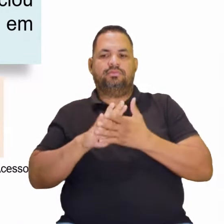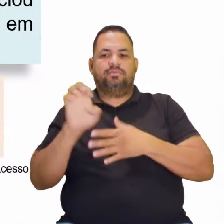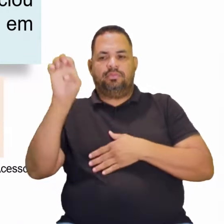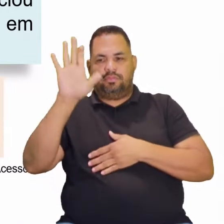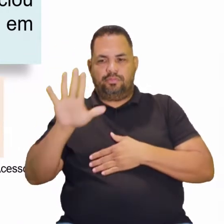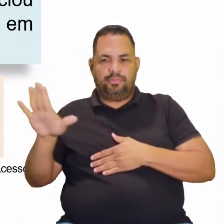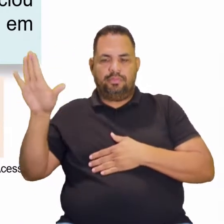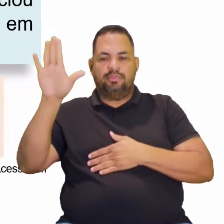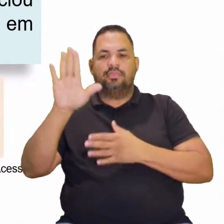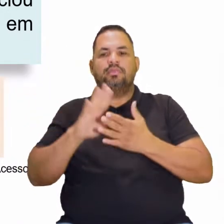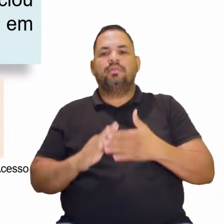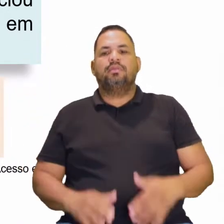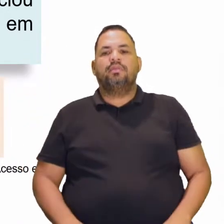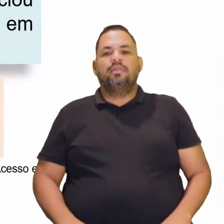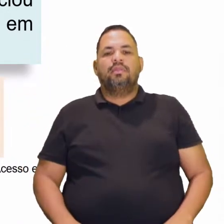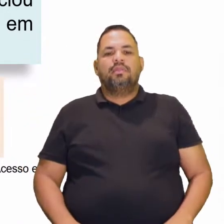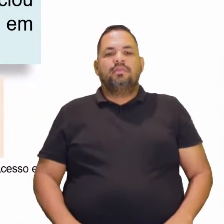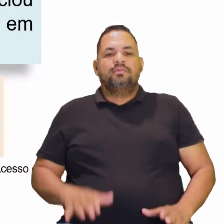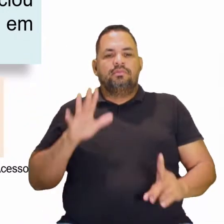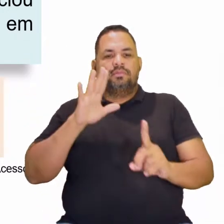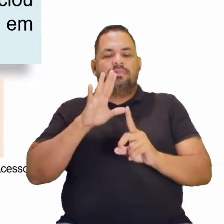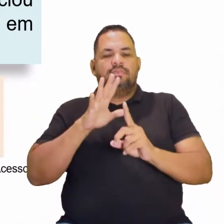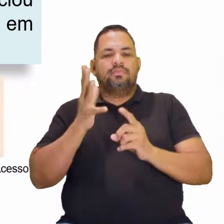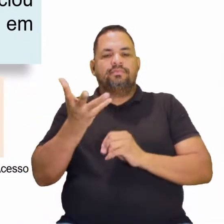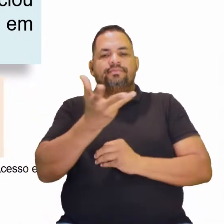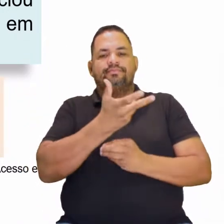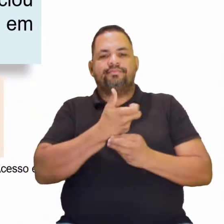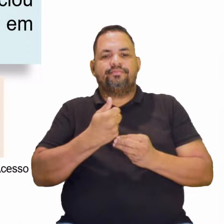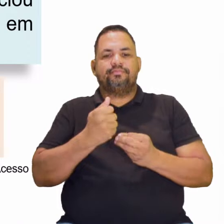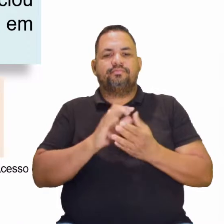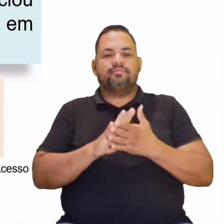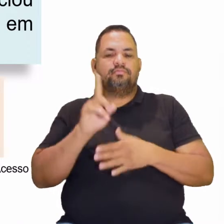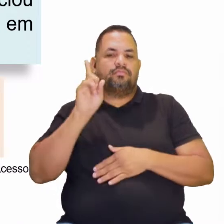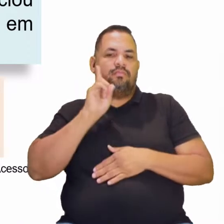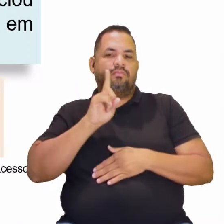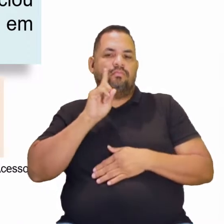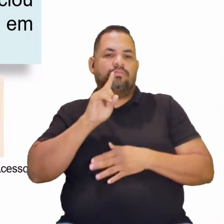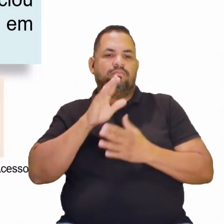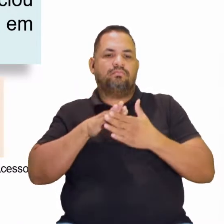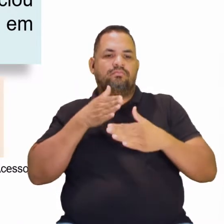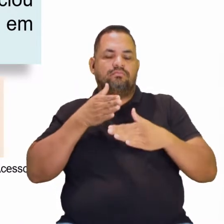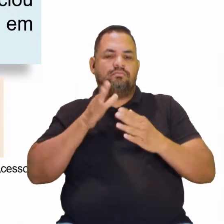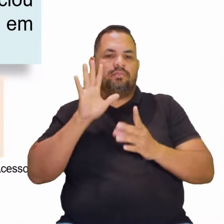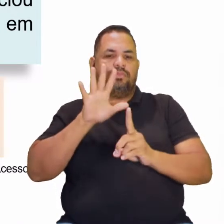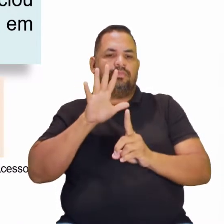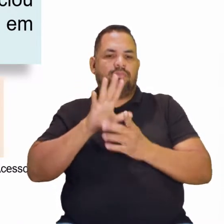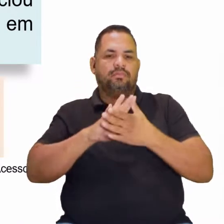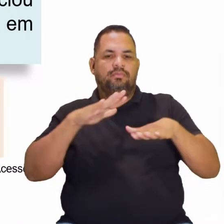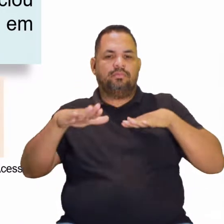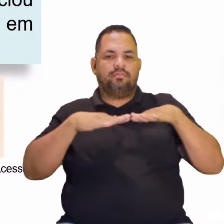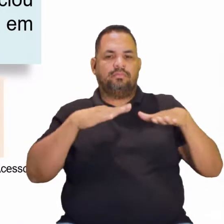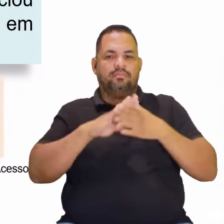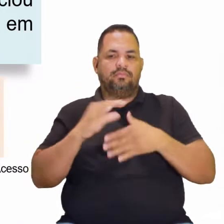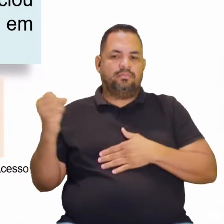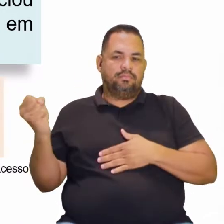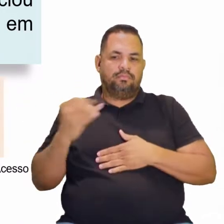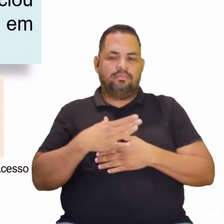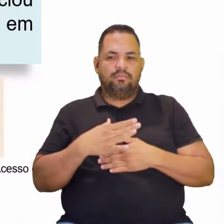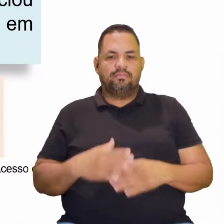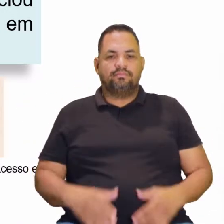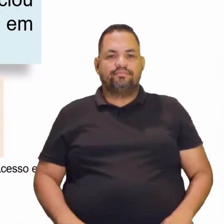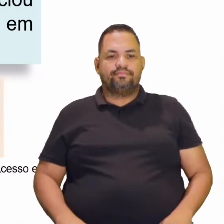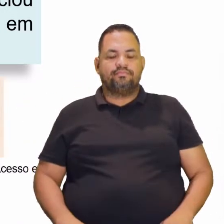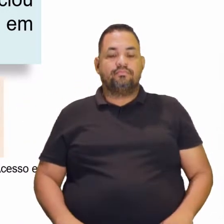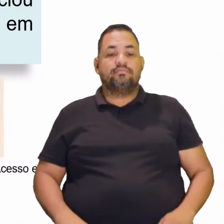período aí. Influenciou, então, a sua arte. Nos Estados Unidos, ela foi influenciada pelo movimento modernista.